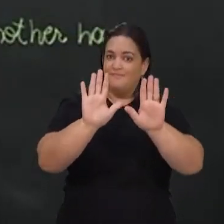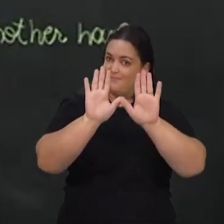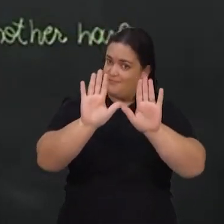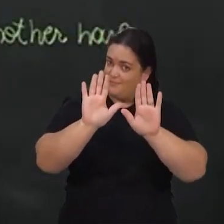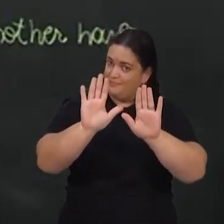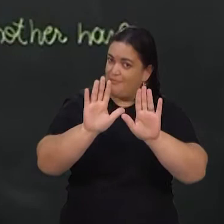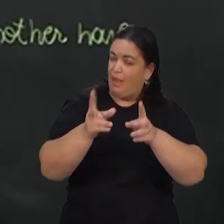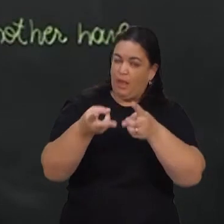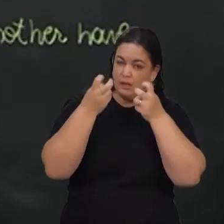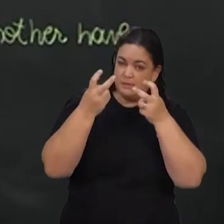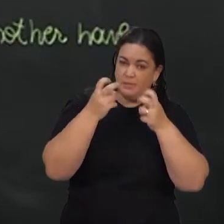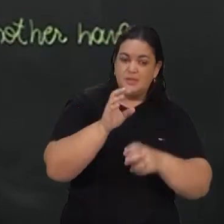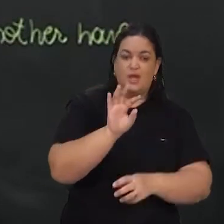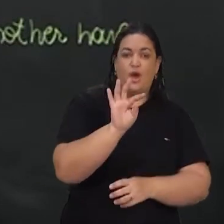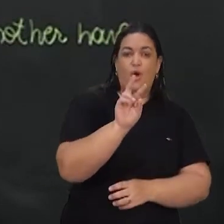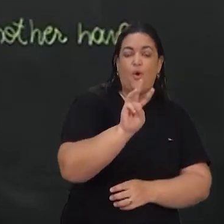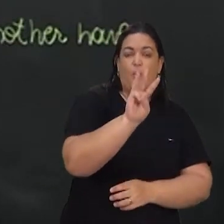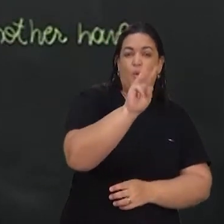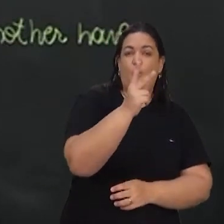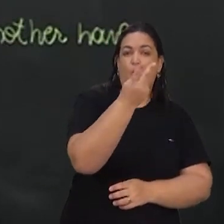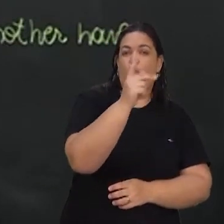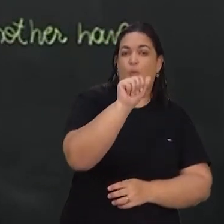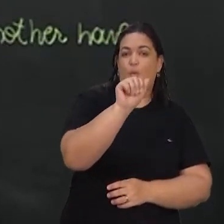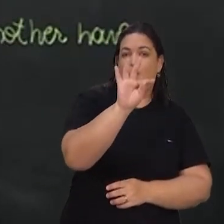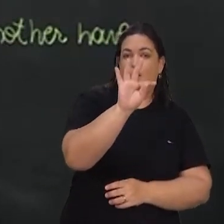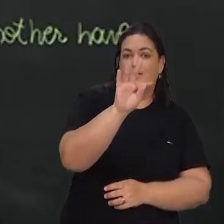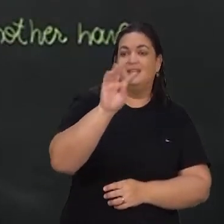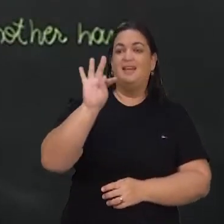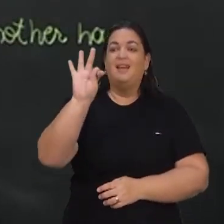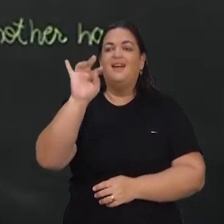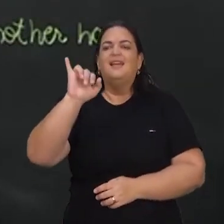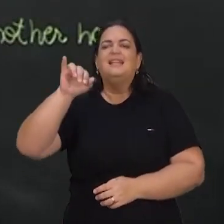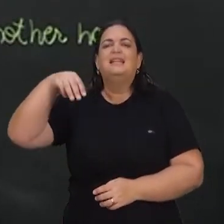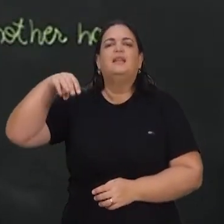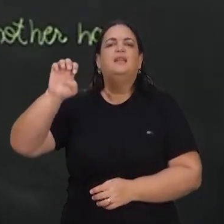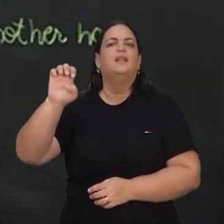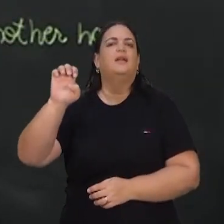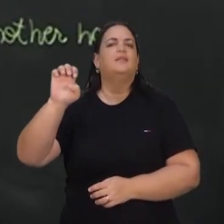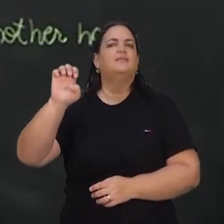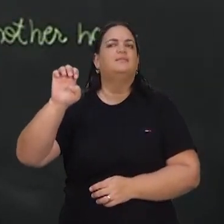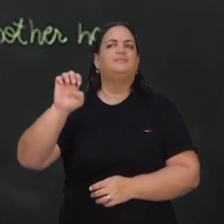mais um pouco. Eu tenho what time